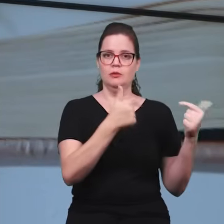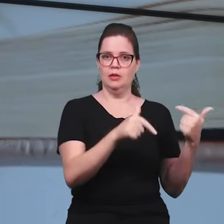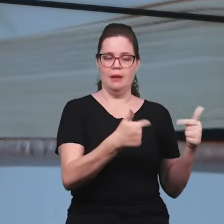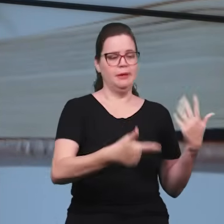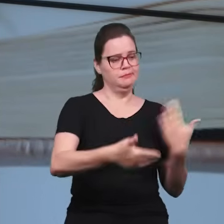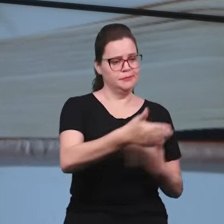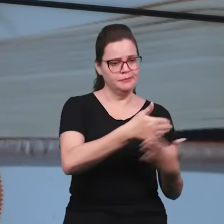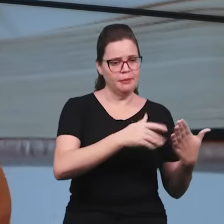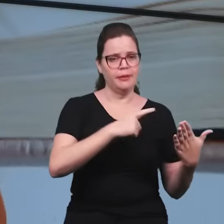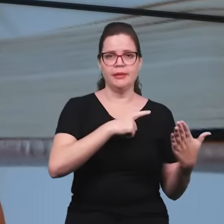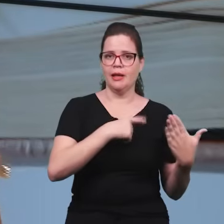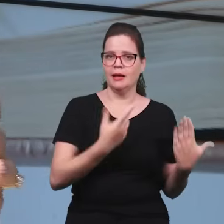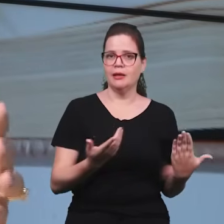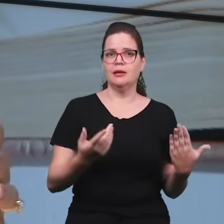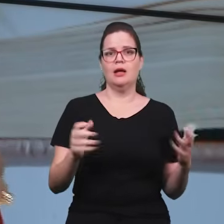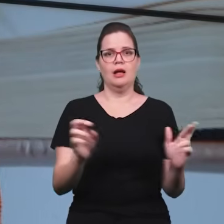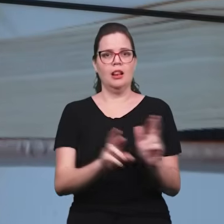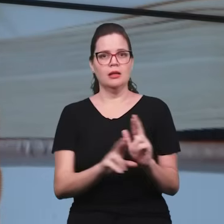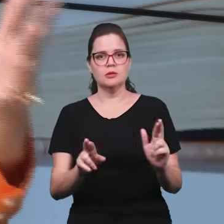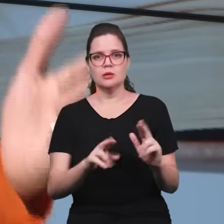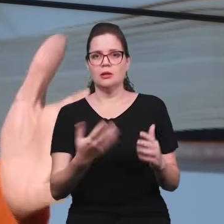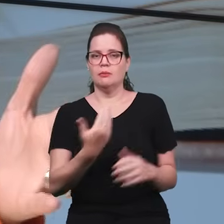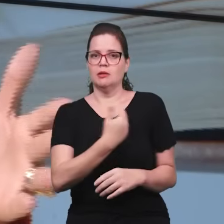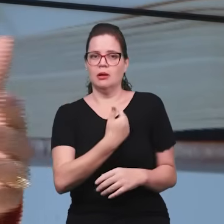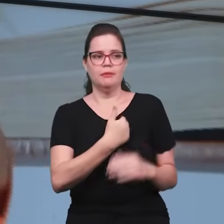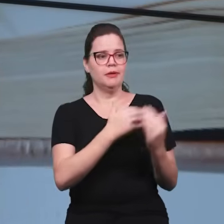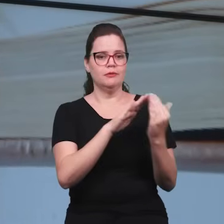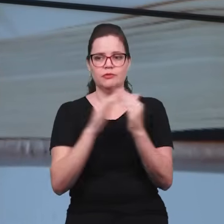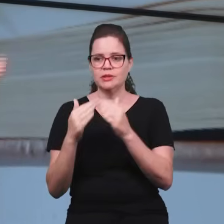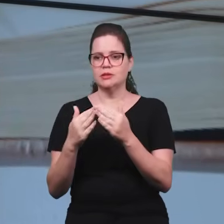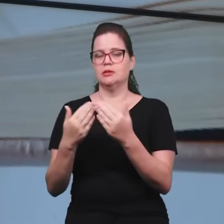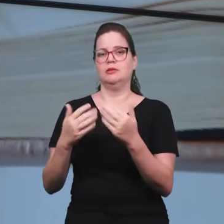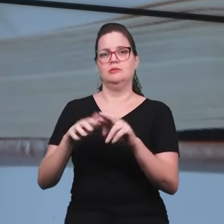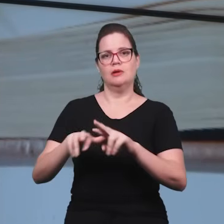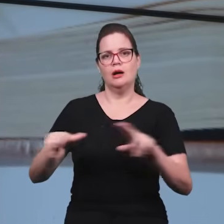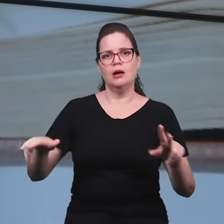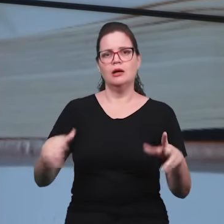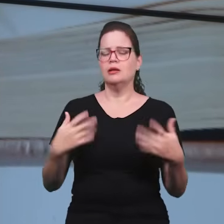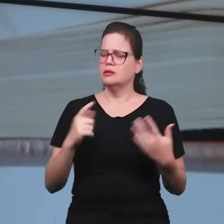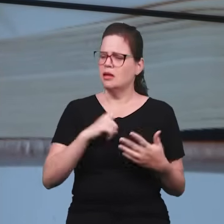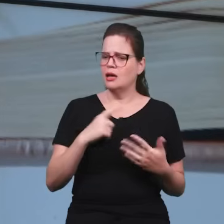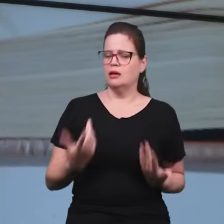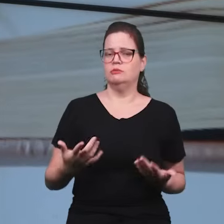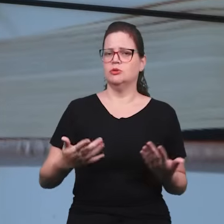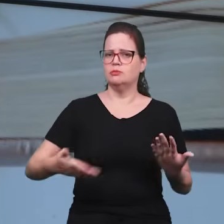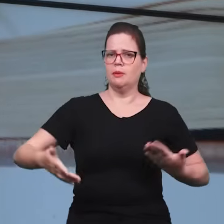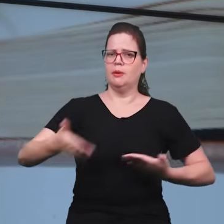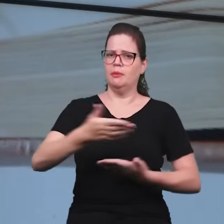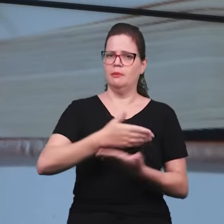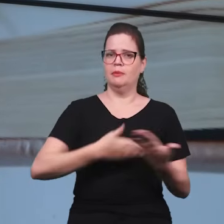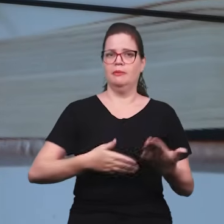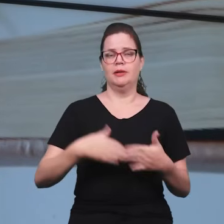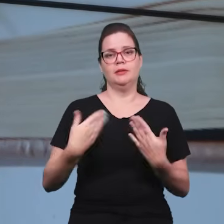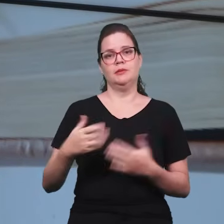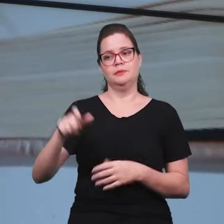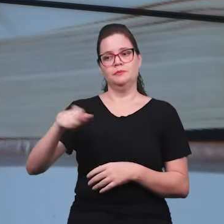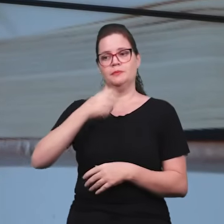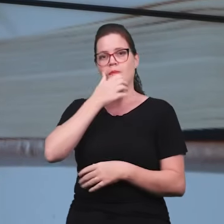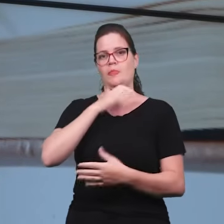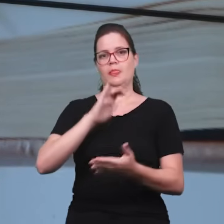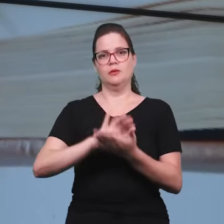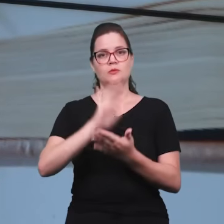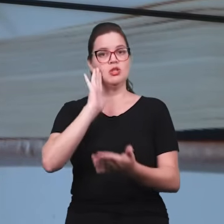trabalho, né? No relacionamento com os nossos vizinhos e com os nossos parentes. Então, o coração do marido